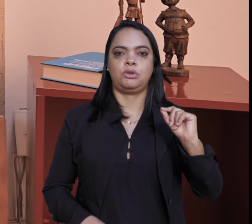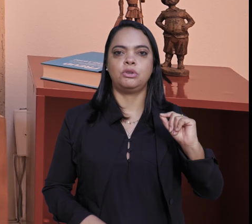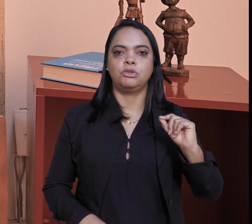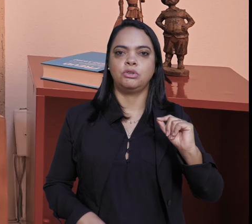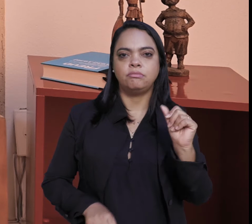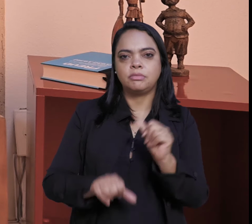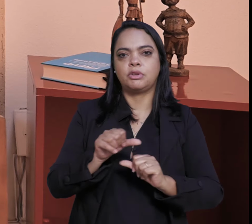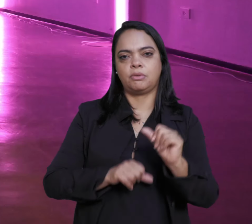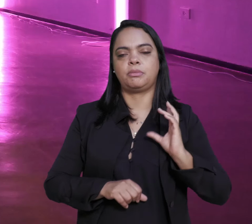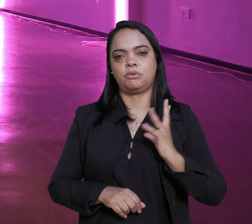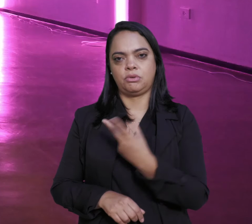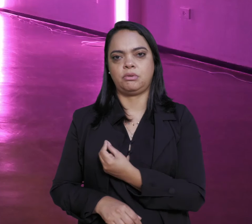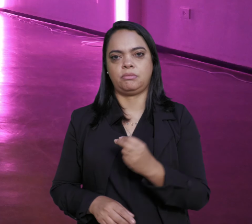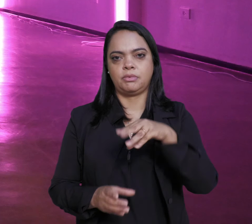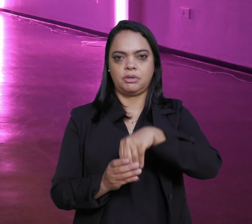universidade.